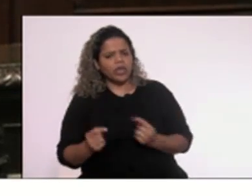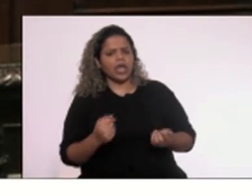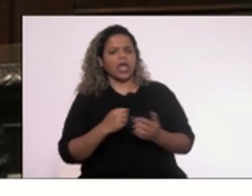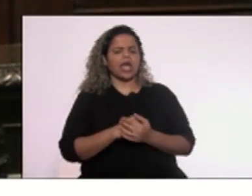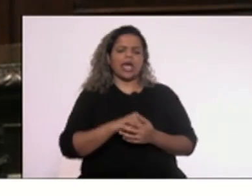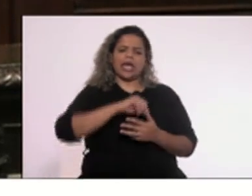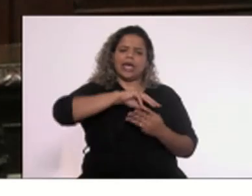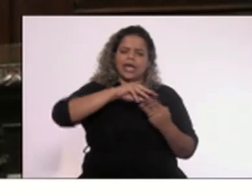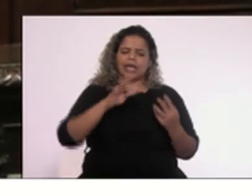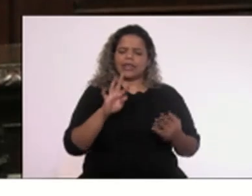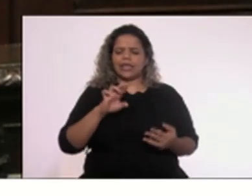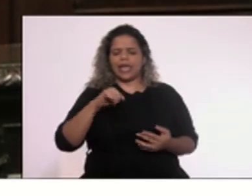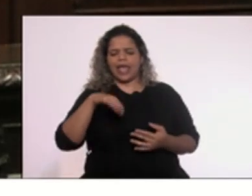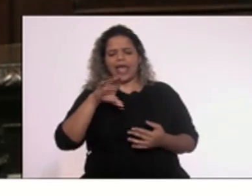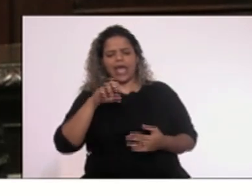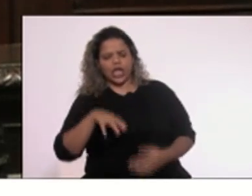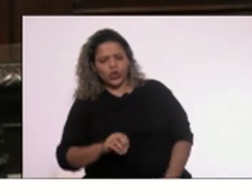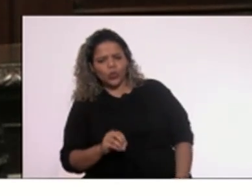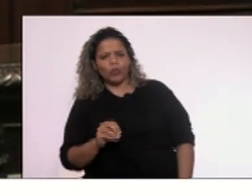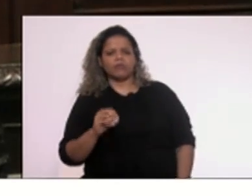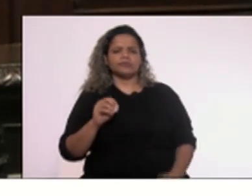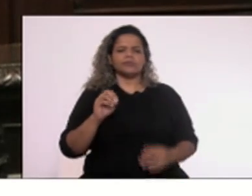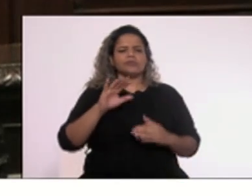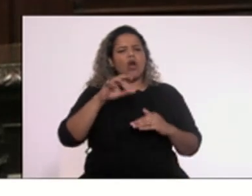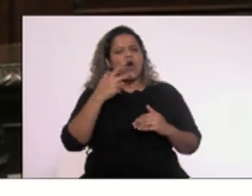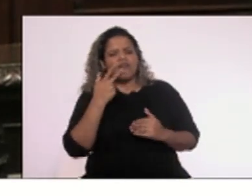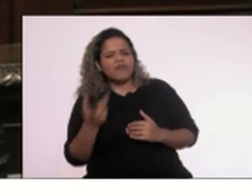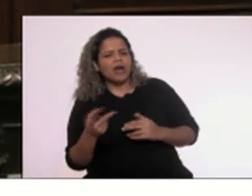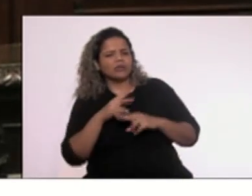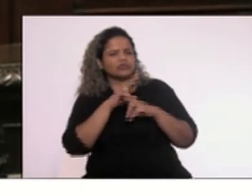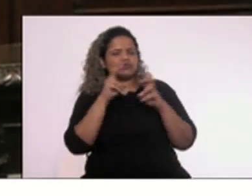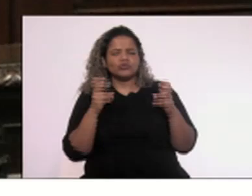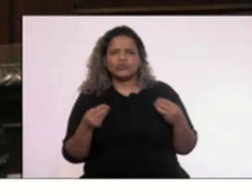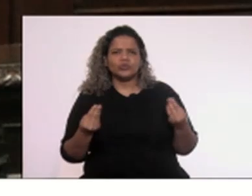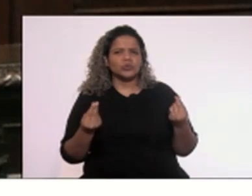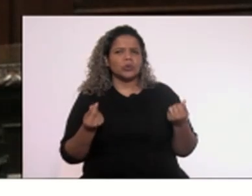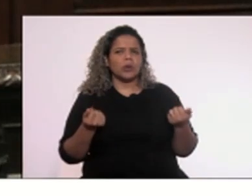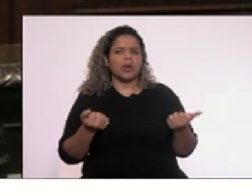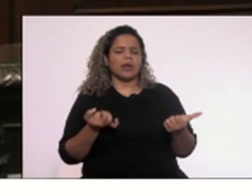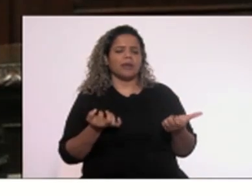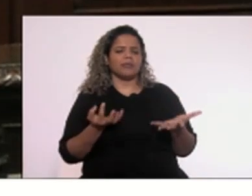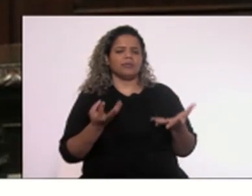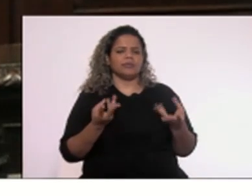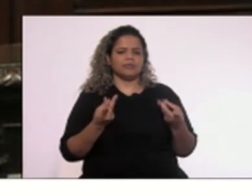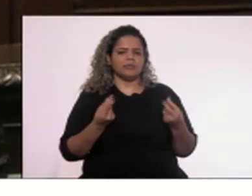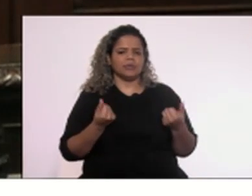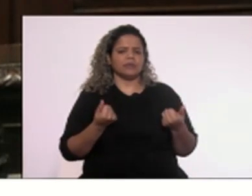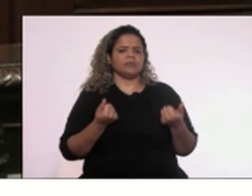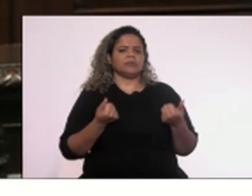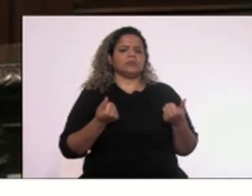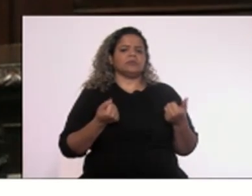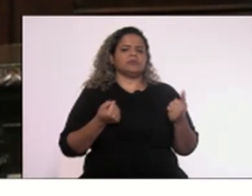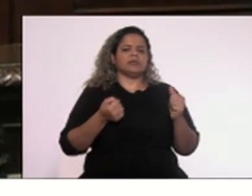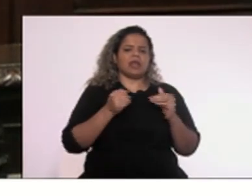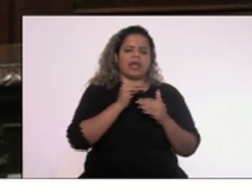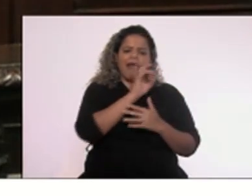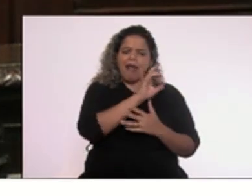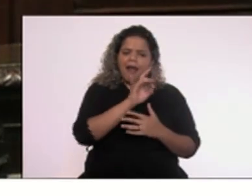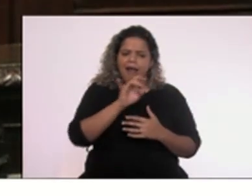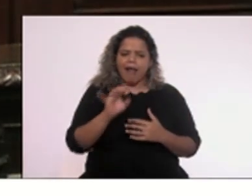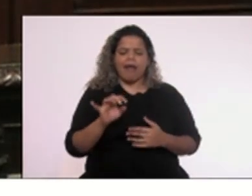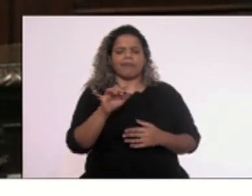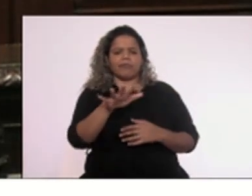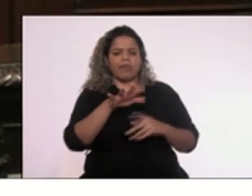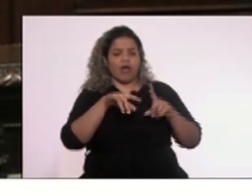triênio ou quinquênio, que defina questões relacionadas às atribuições de